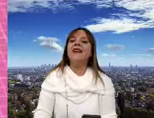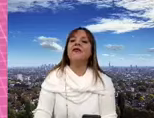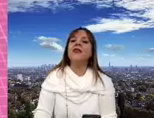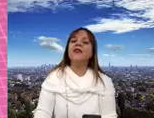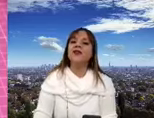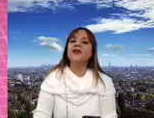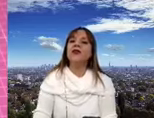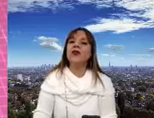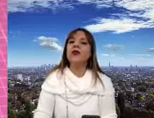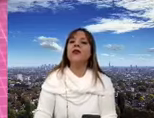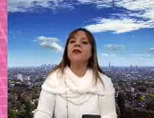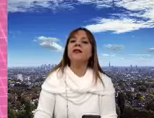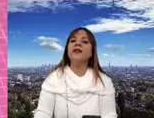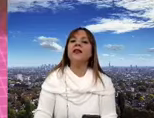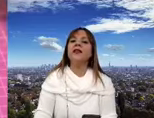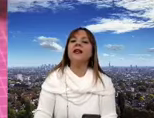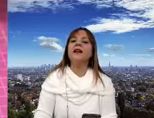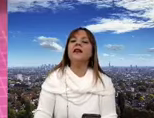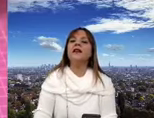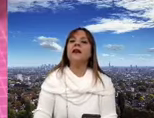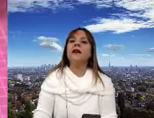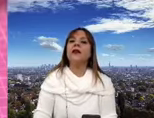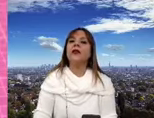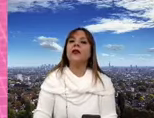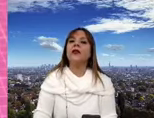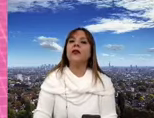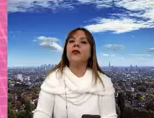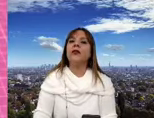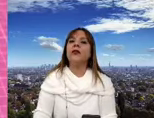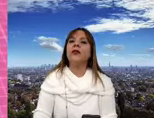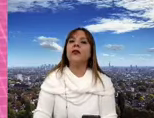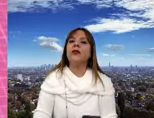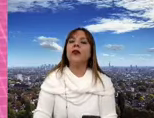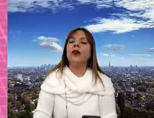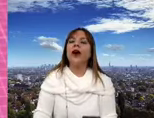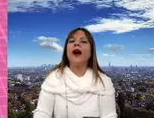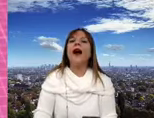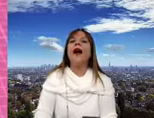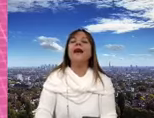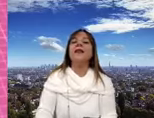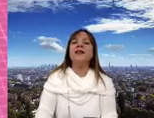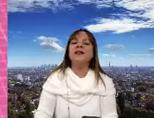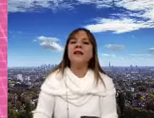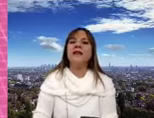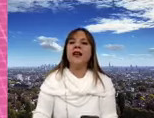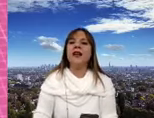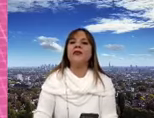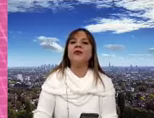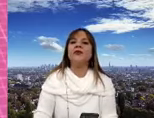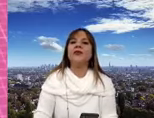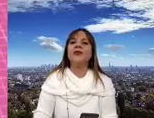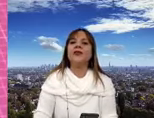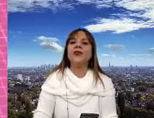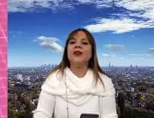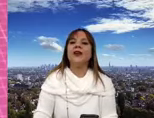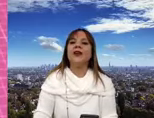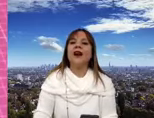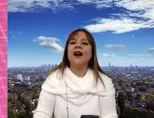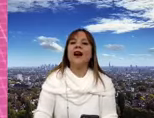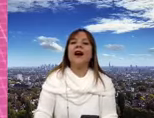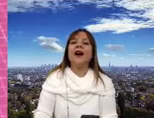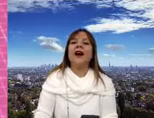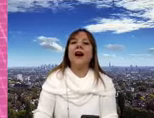você usou, Stephanie? Esse aqui é o feltro Santa Fé que imita madeira, esse. Ah, da coleção Efeitos. Isso, eu sou